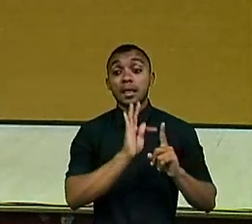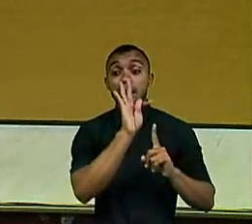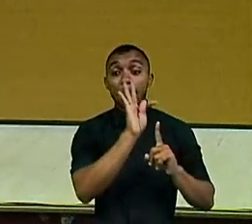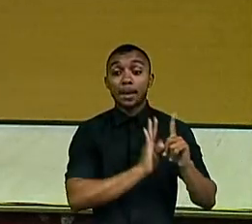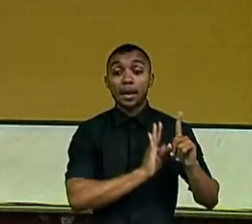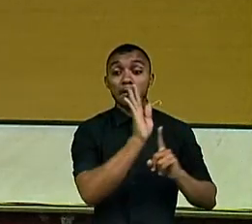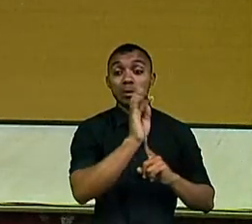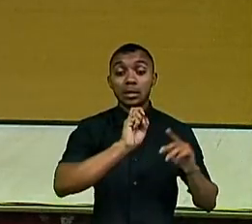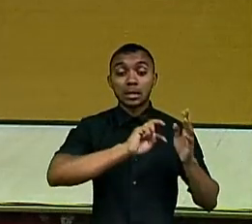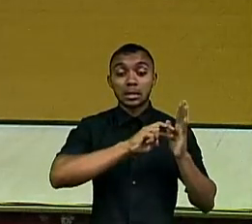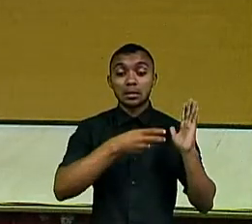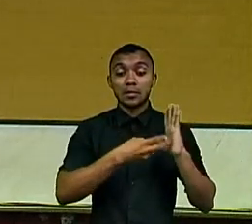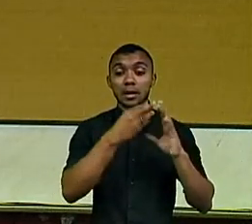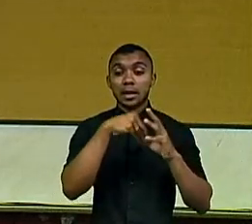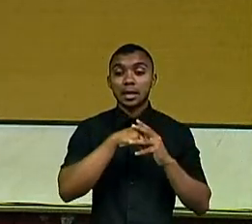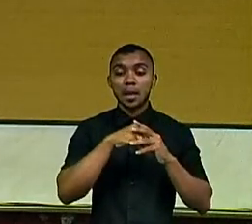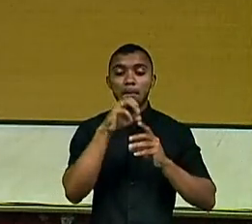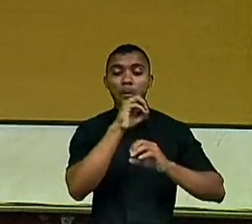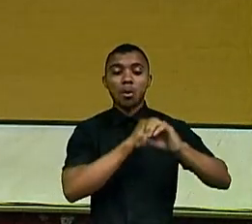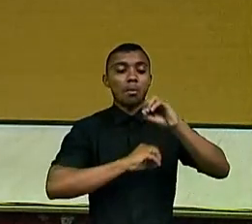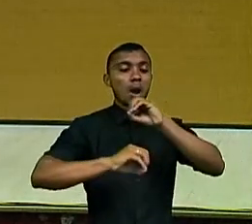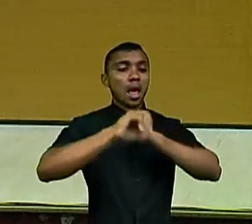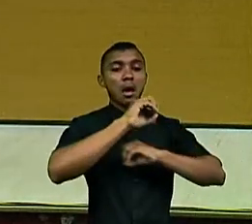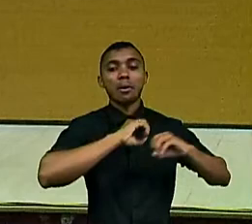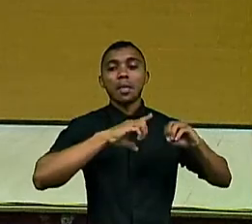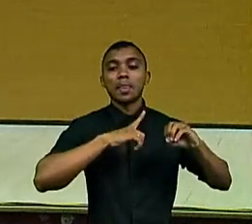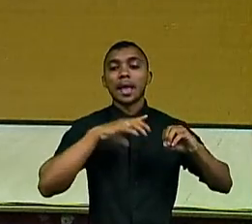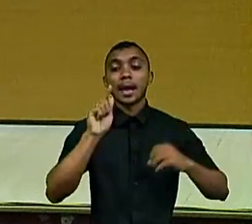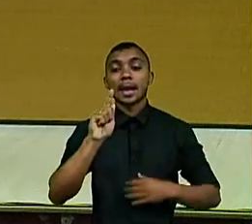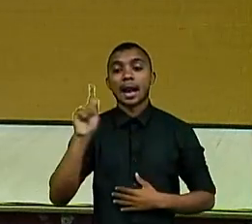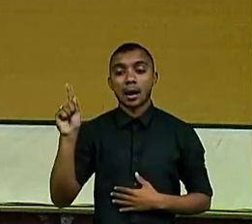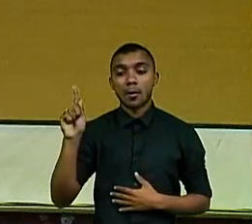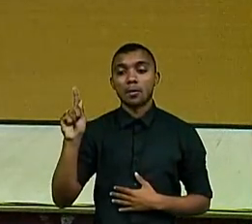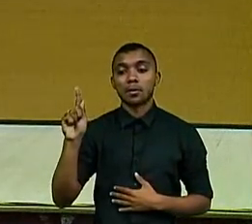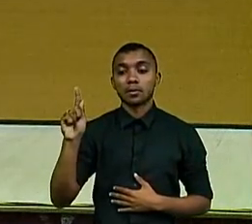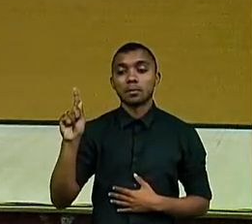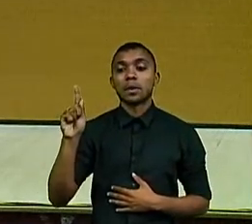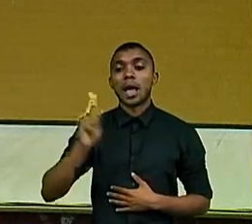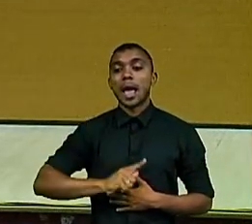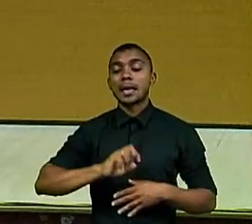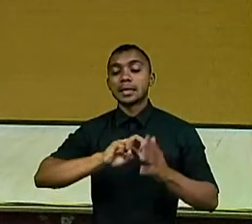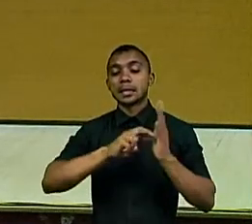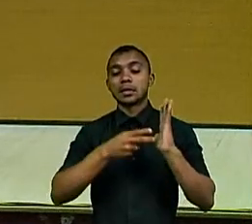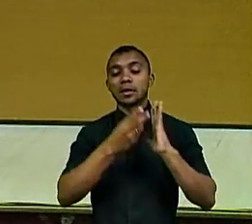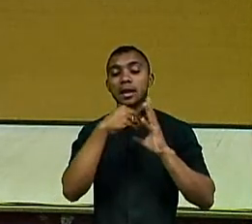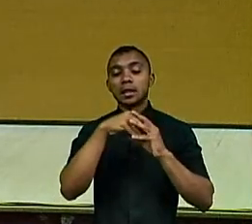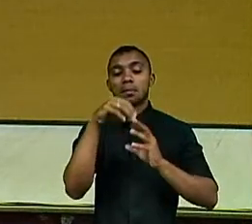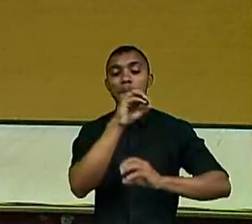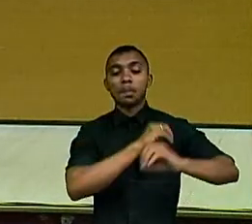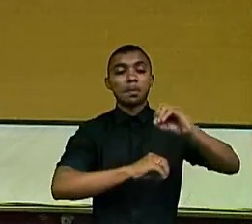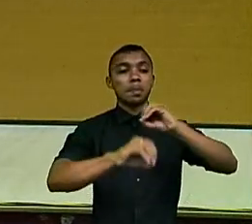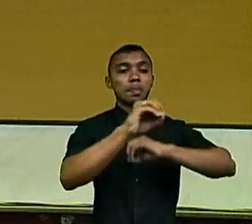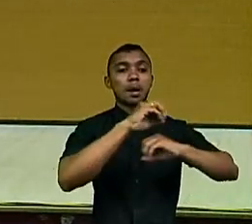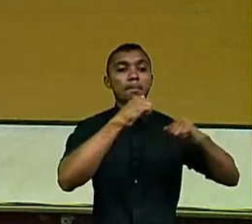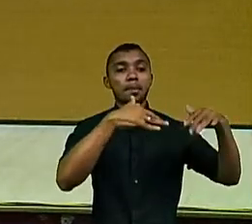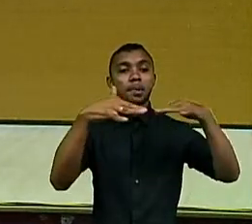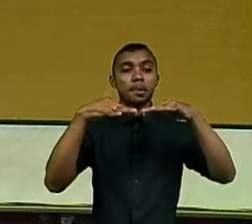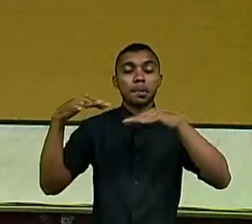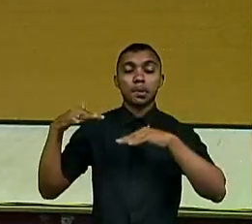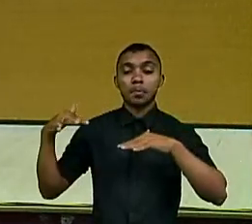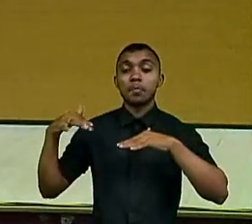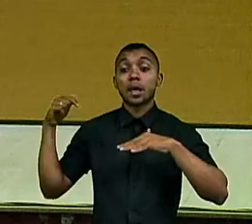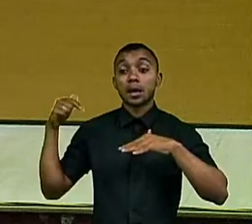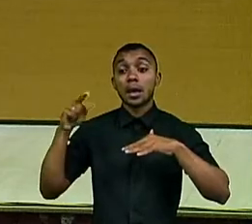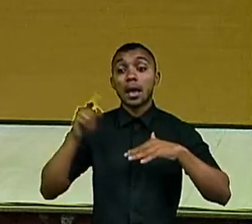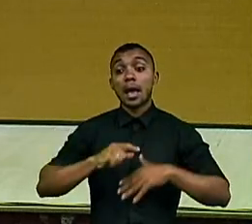grau de agitação das moléculas ponto é o grau de agitação das moléculas E isso tem a ver com uma